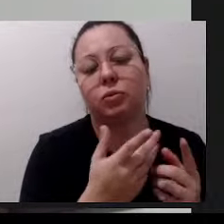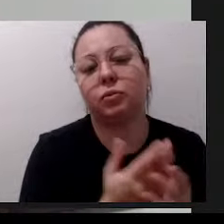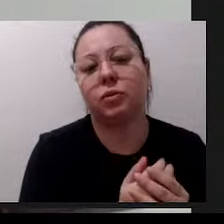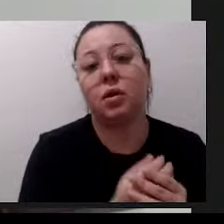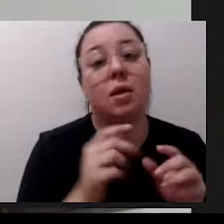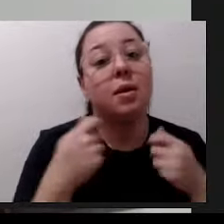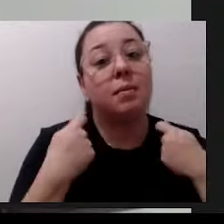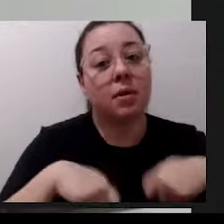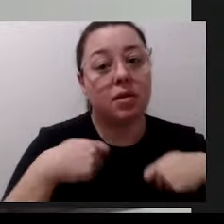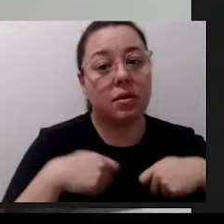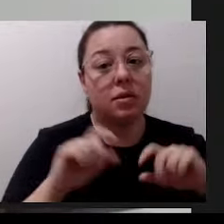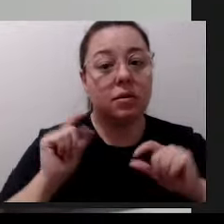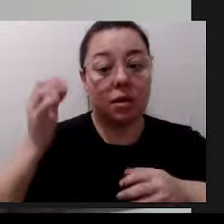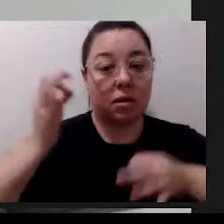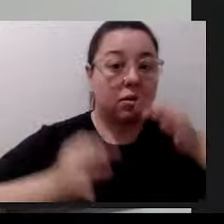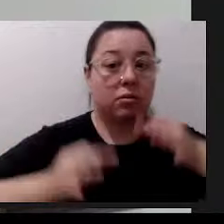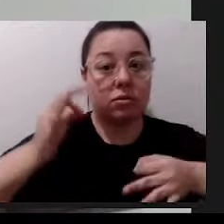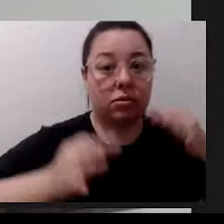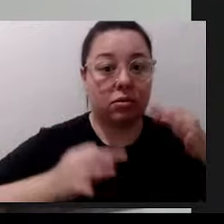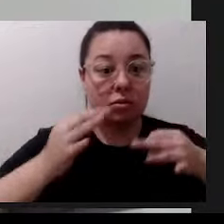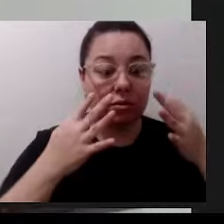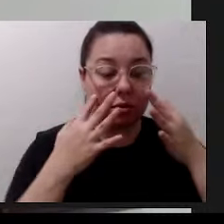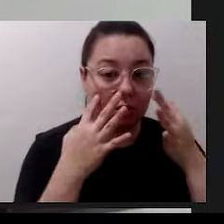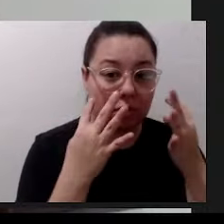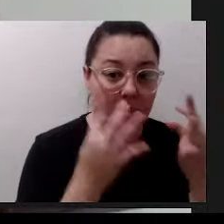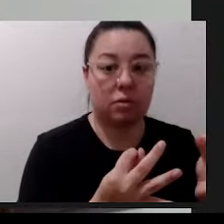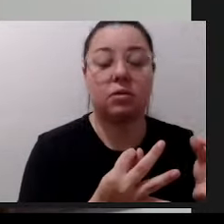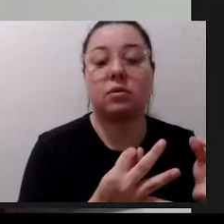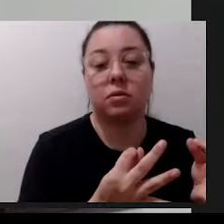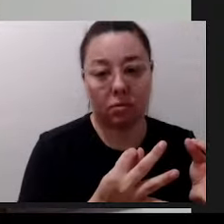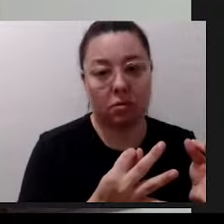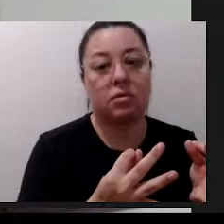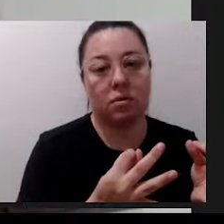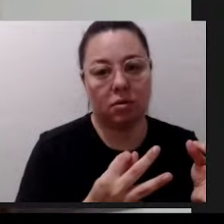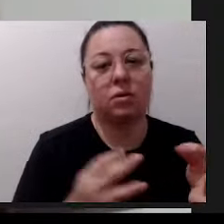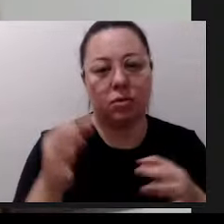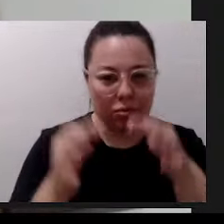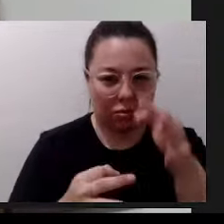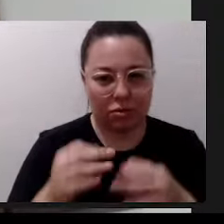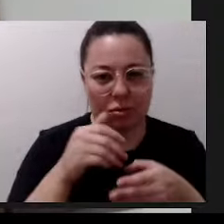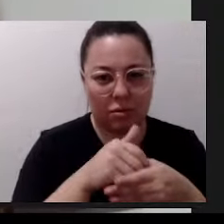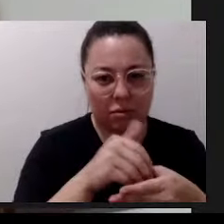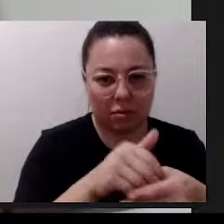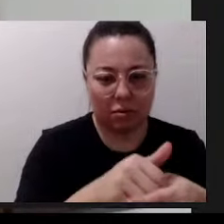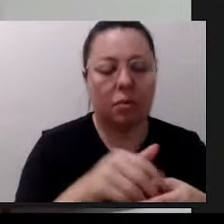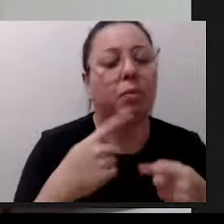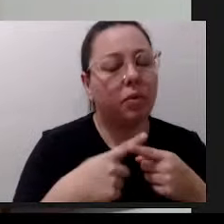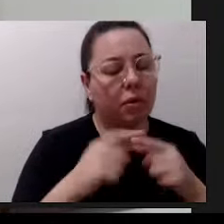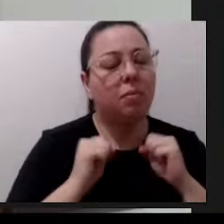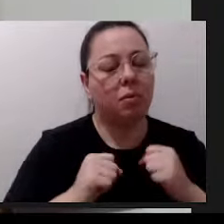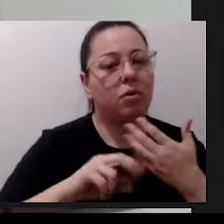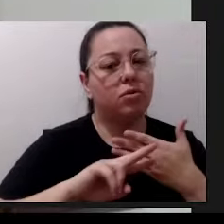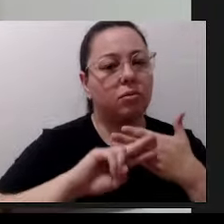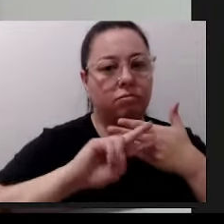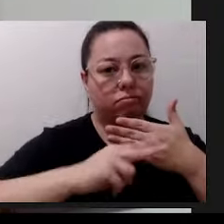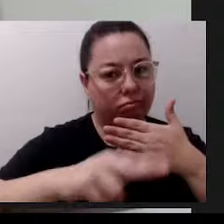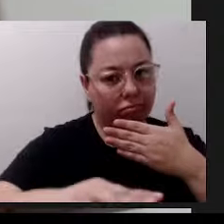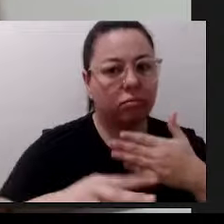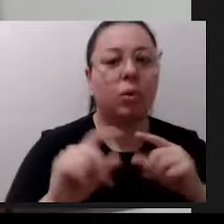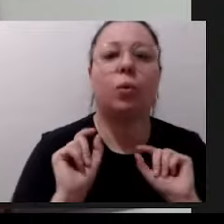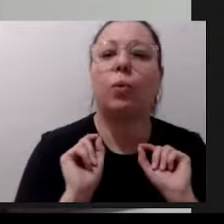atenção da justiça, e mesmo por isso merecem a atenção da justiça eleitoral, com consequência diversa, ou seja, garantir ao ofendido do direito